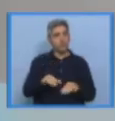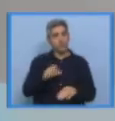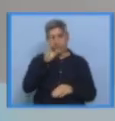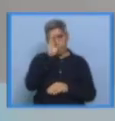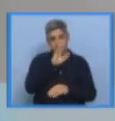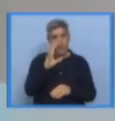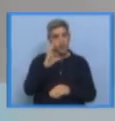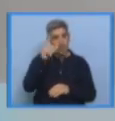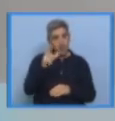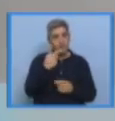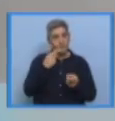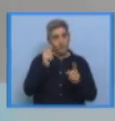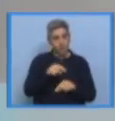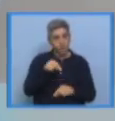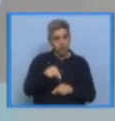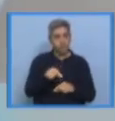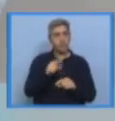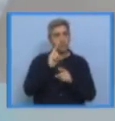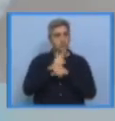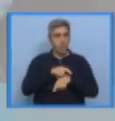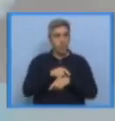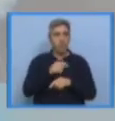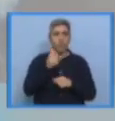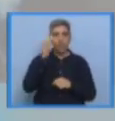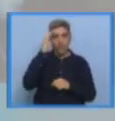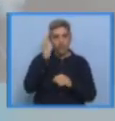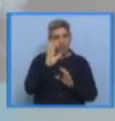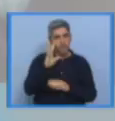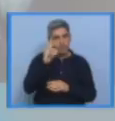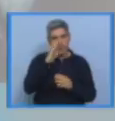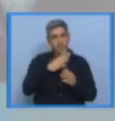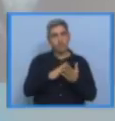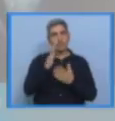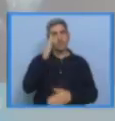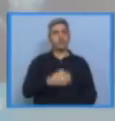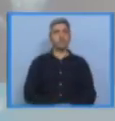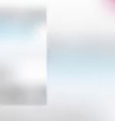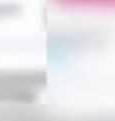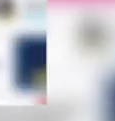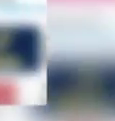sabe que amanhã estamos de volta a esta mesma hora. Tenha então uma boa tarde. Até amanhã, se Deus quiser.